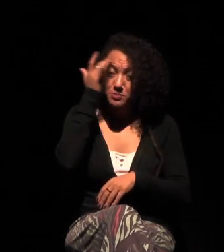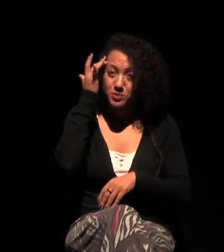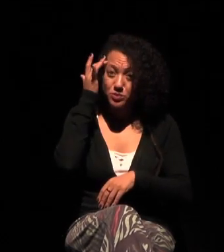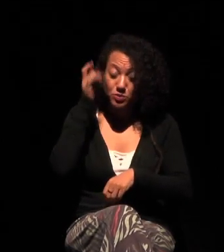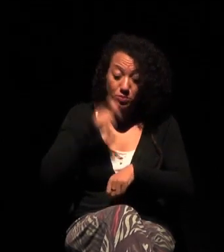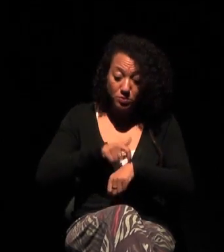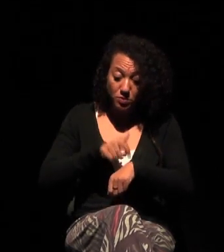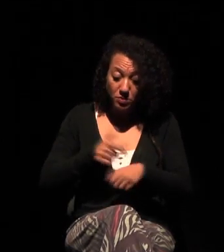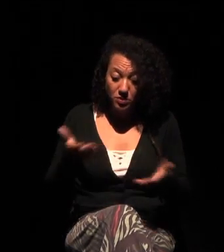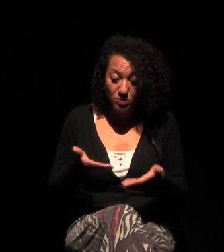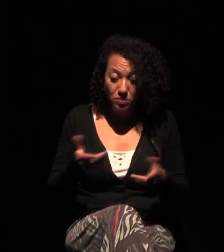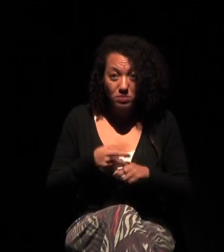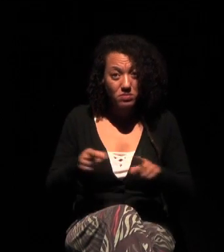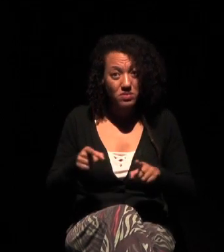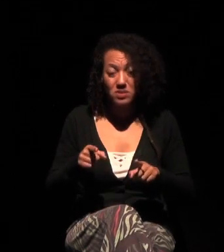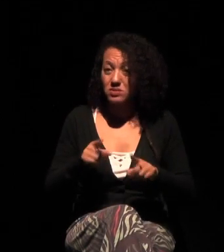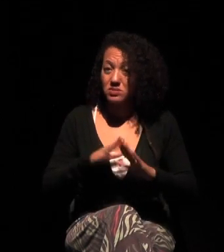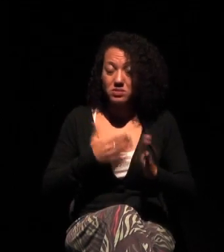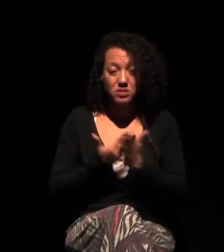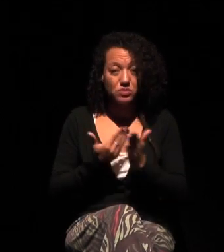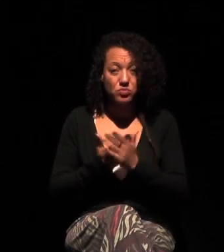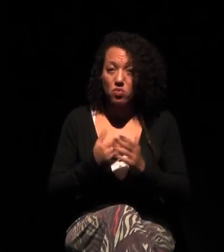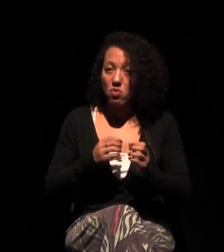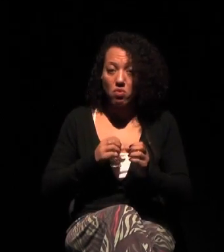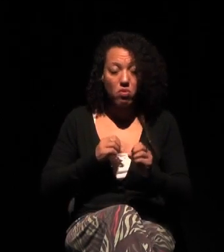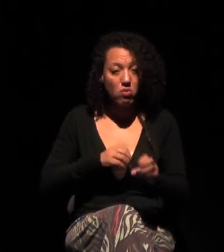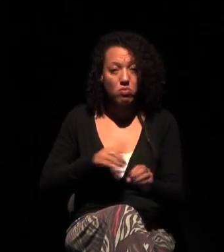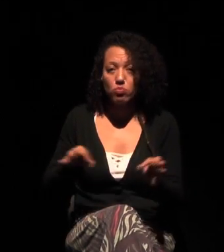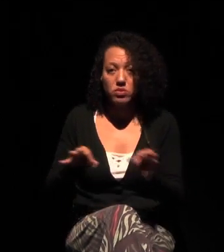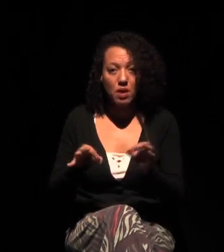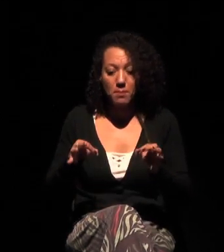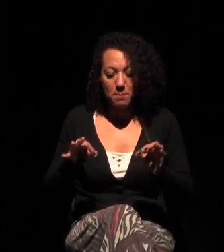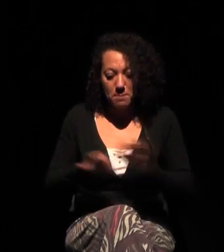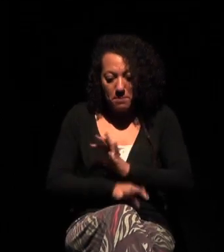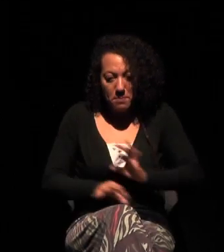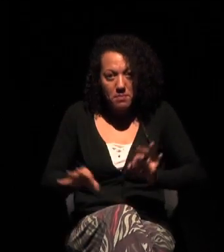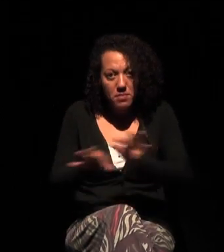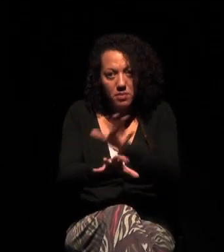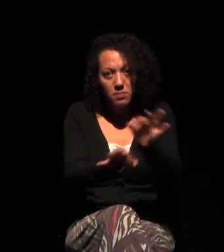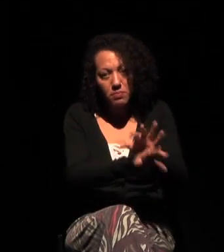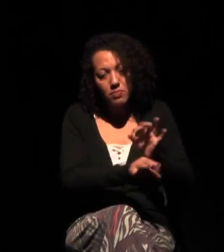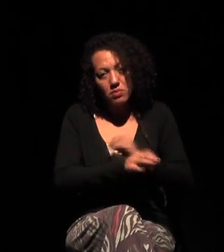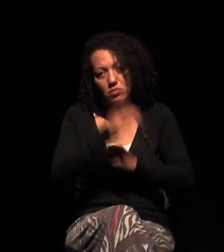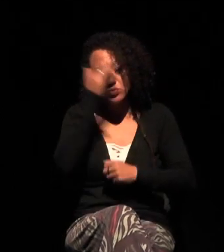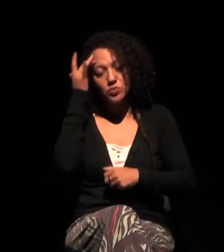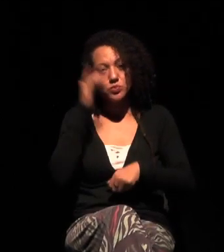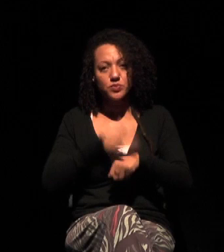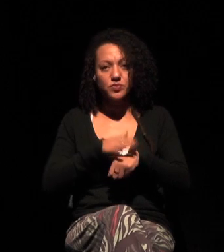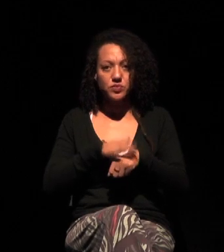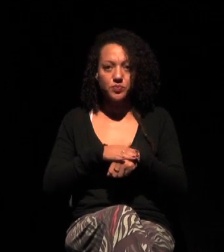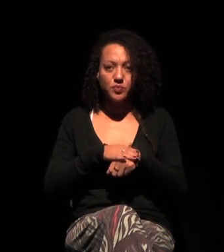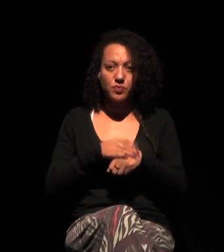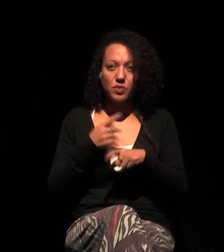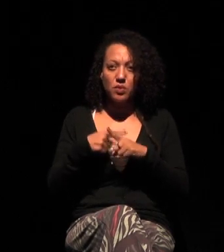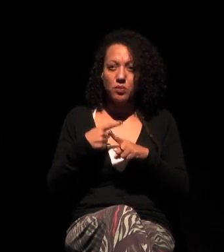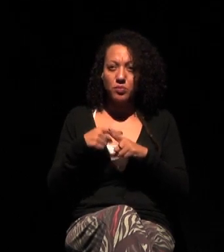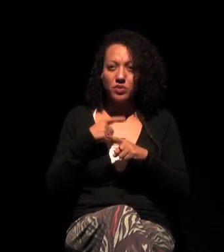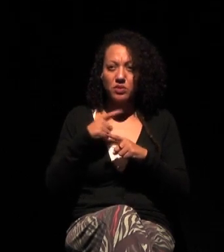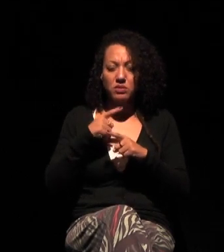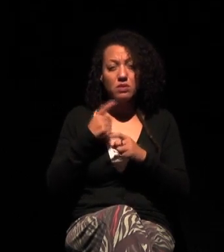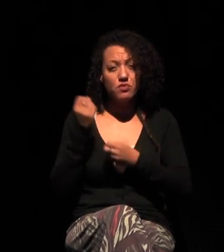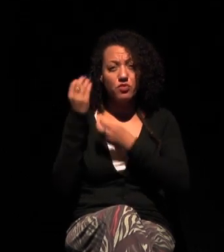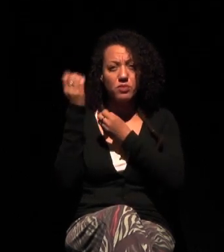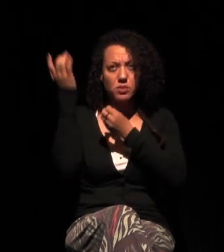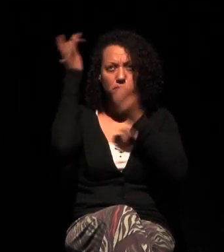estamos preparando fazendo com que elas acumule ou entulho em o cérebro com uma série de